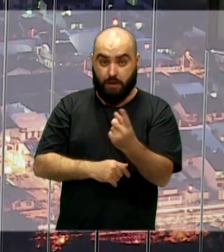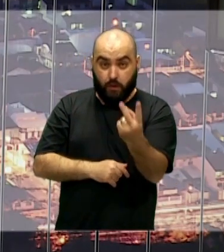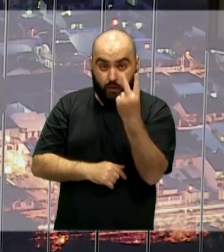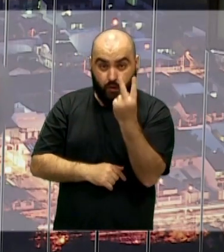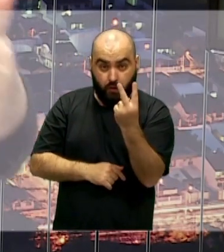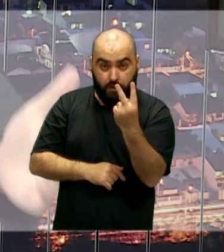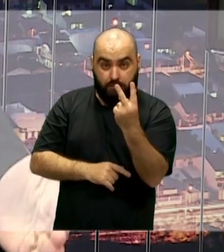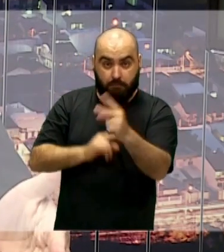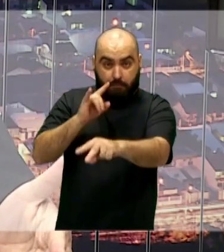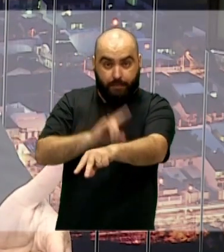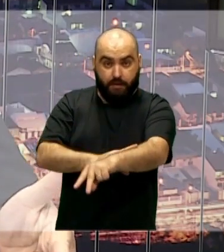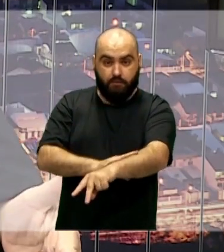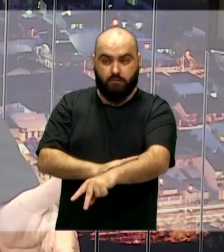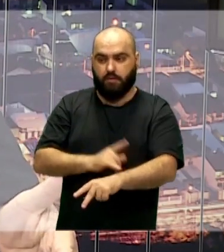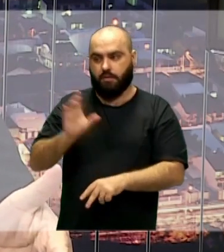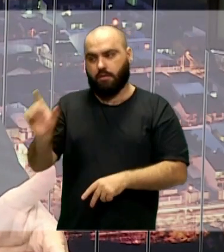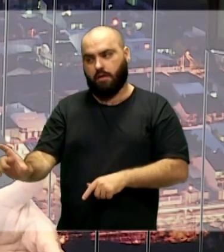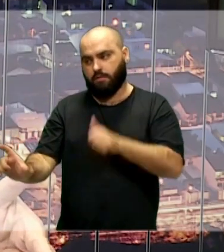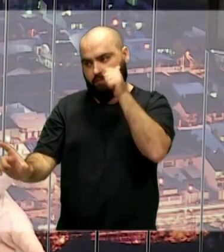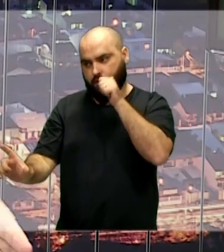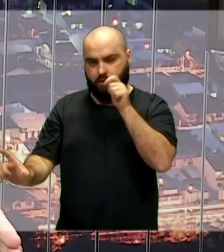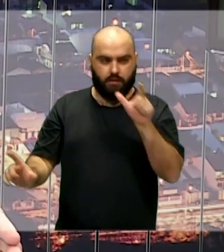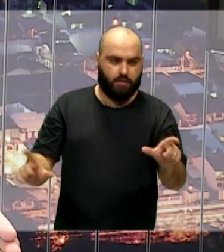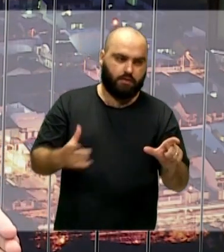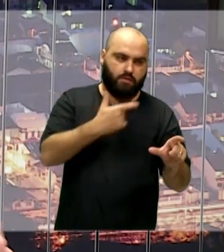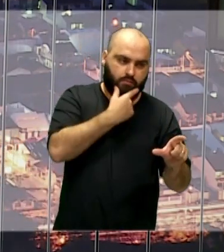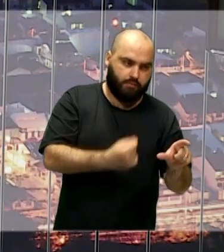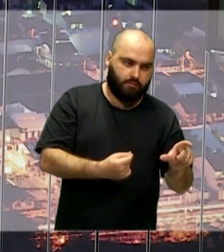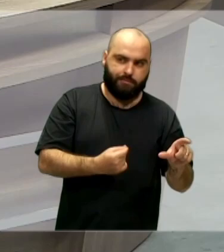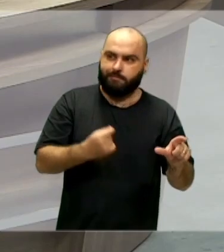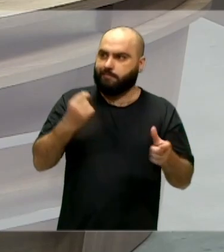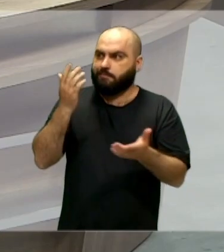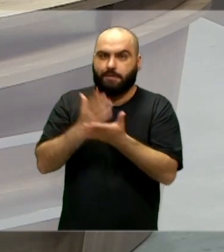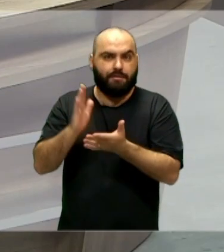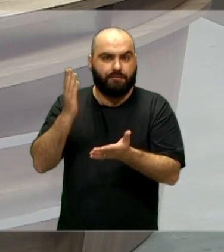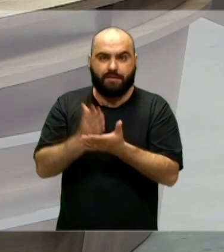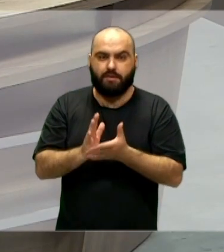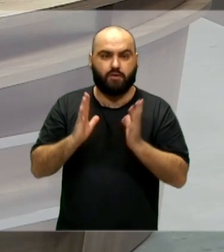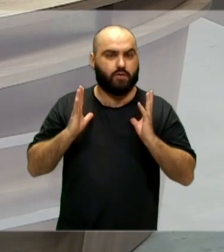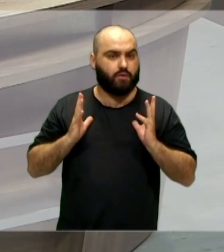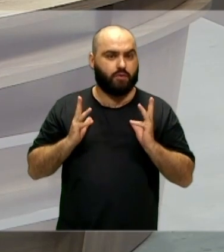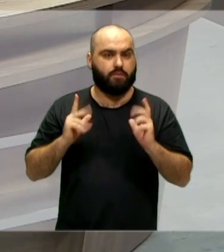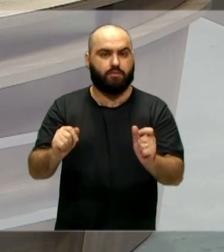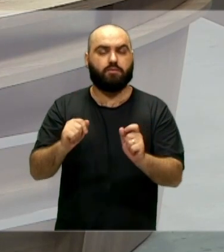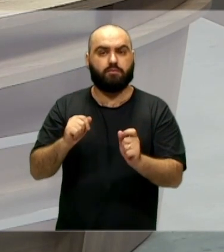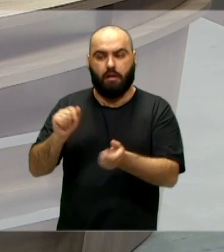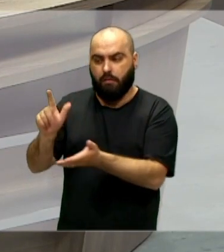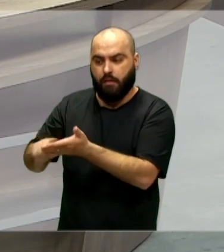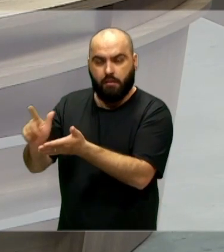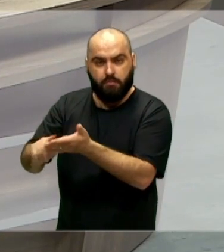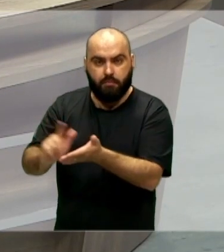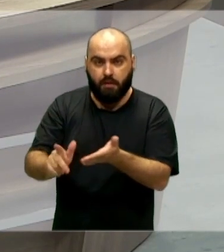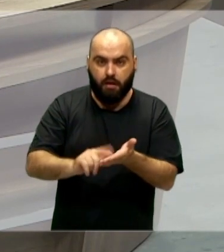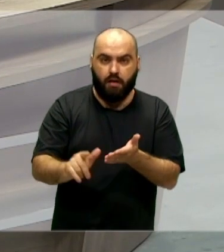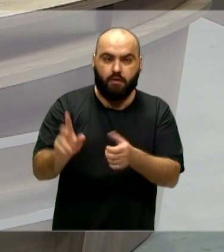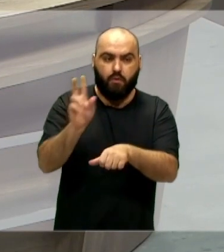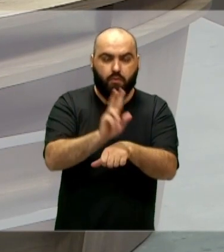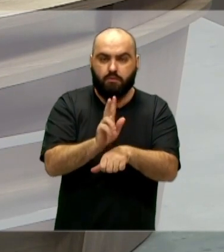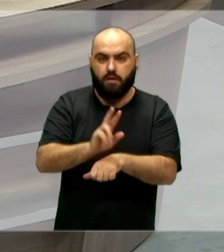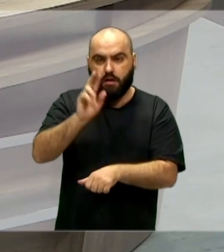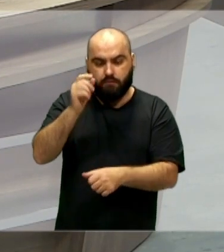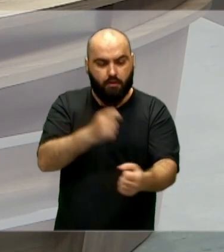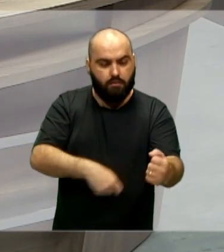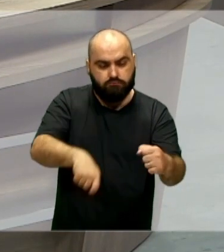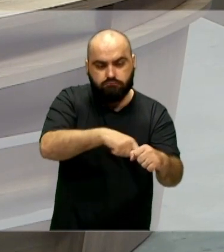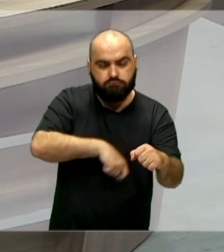não ia separar, não, esse daqui é só para as meninas, esse aqui é só para os meninos. Todo mundo fazia a faxina, todo mundo cuidava do almoço, todo